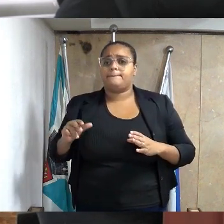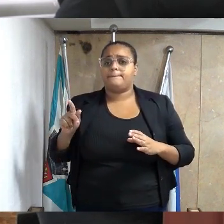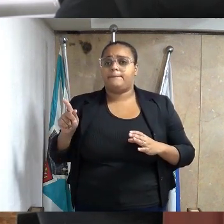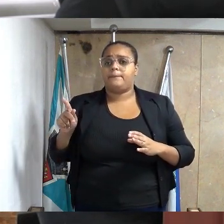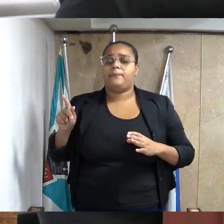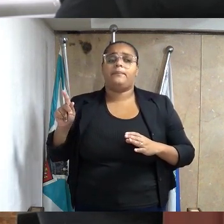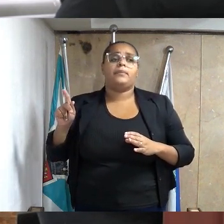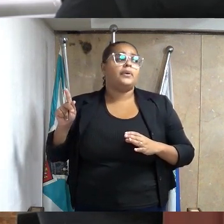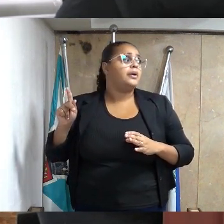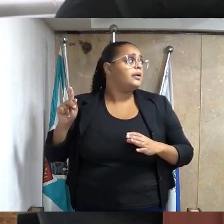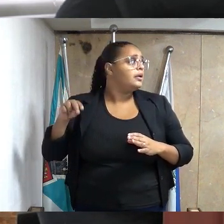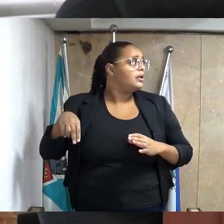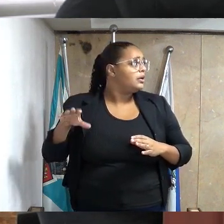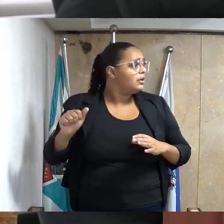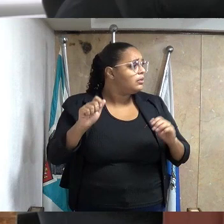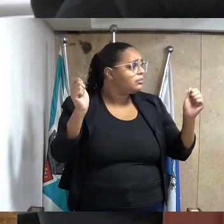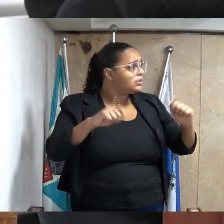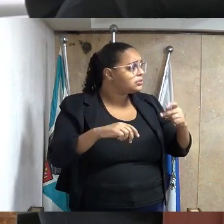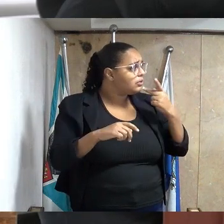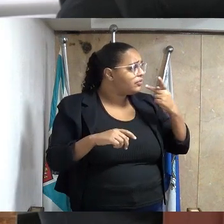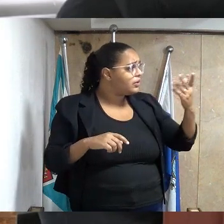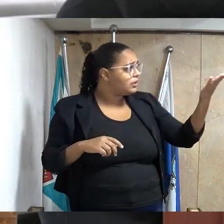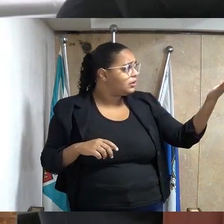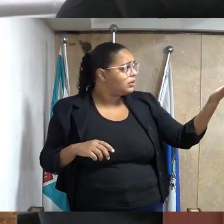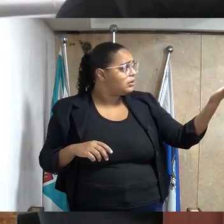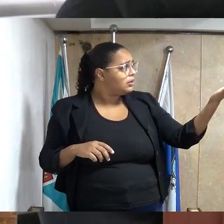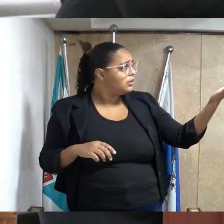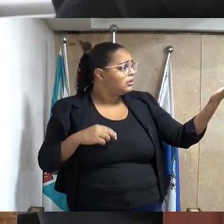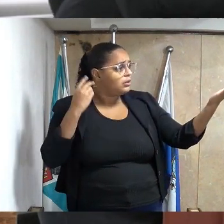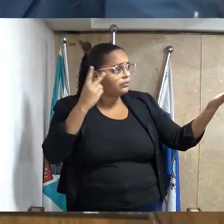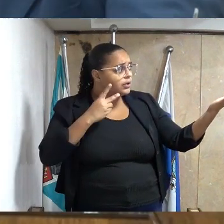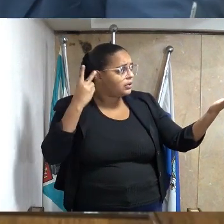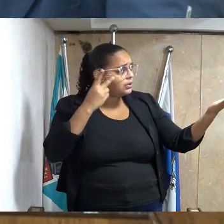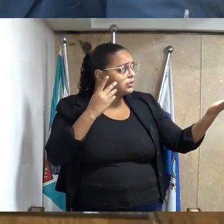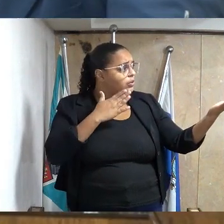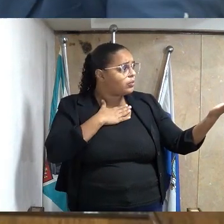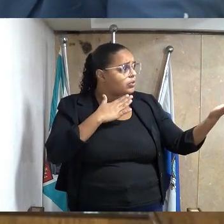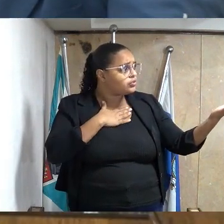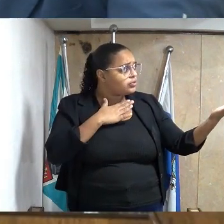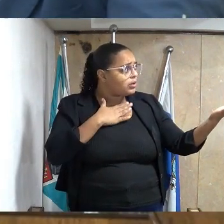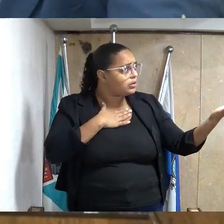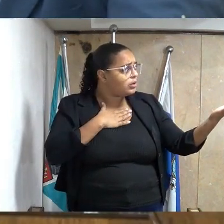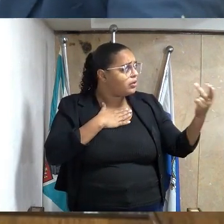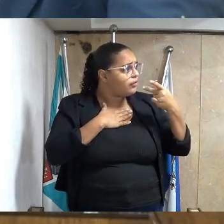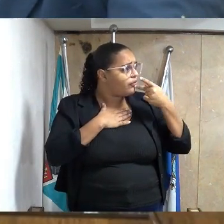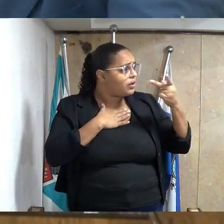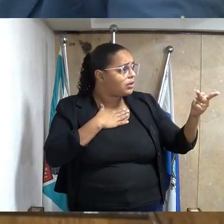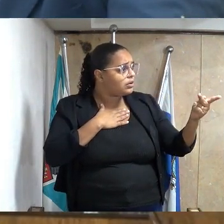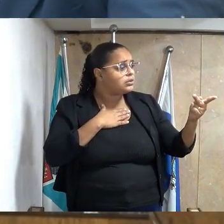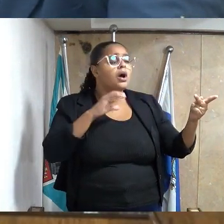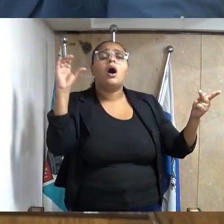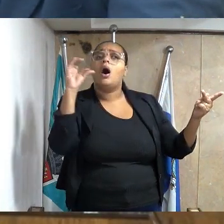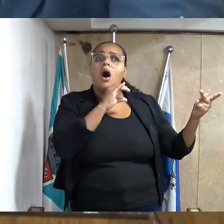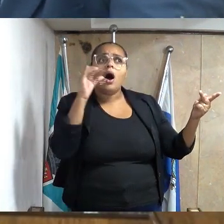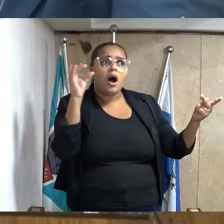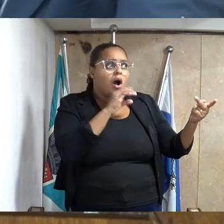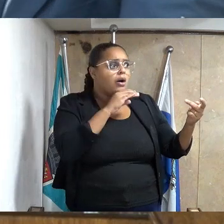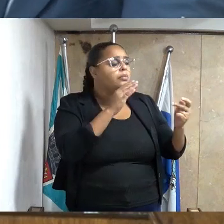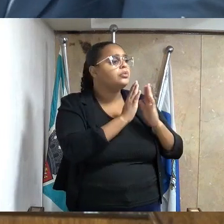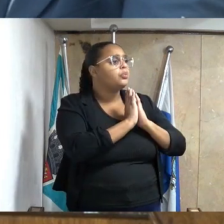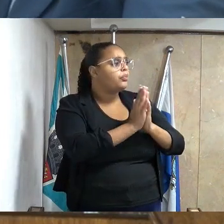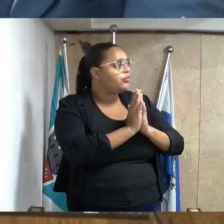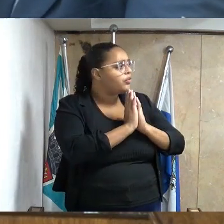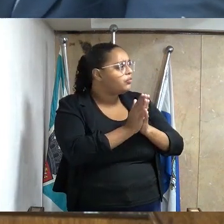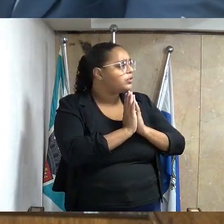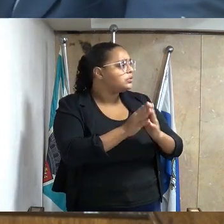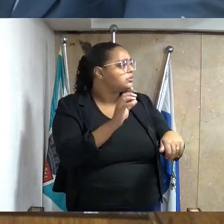temos um problema... Presidente, só para terminar a parte. Vereador, eu gostaria que Vossa Excelência fosse o mais breve possível,